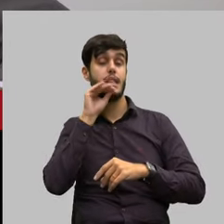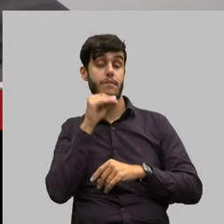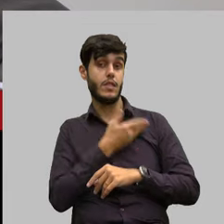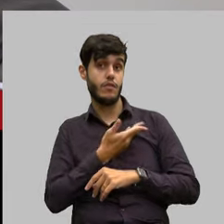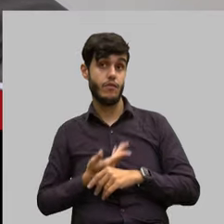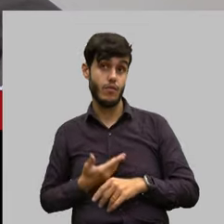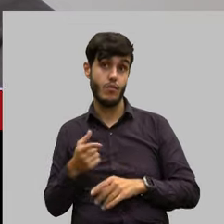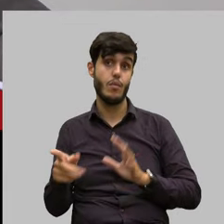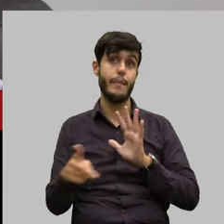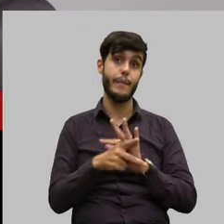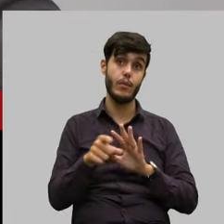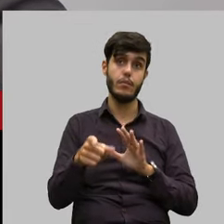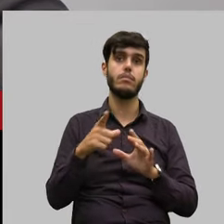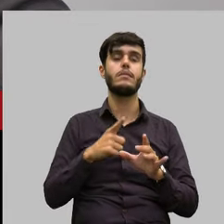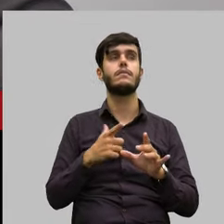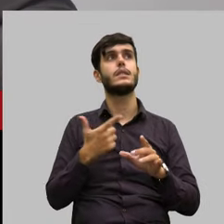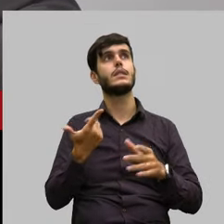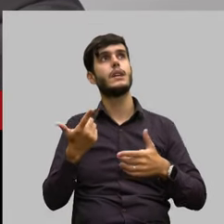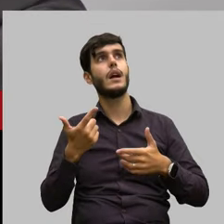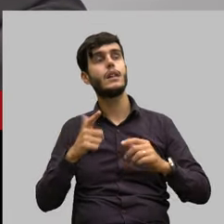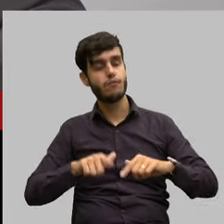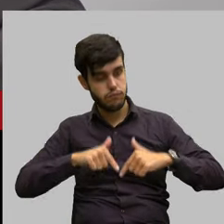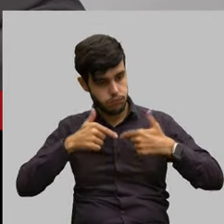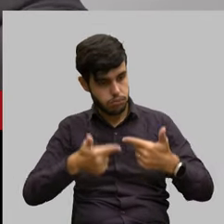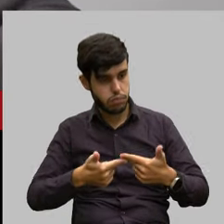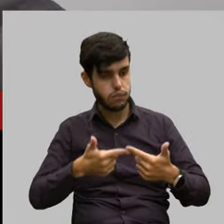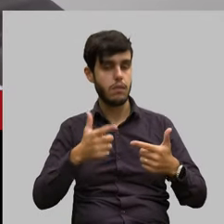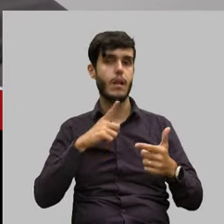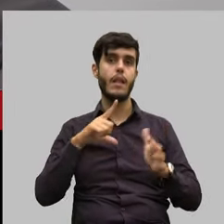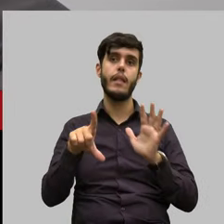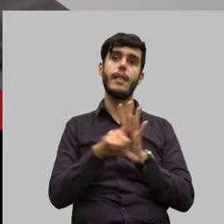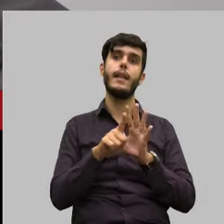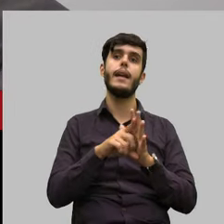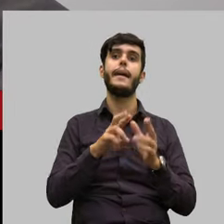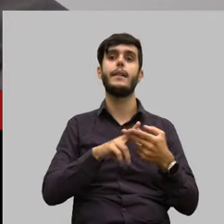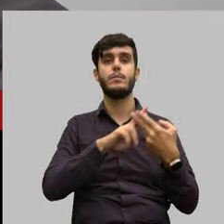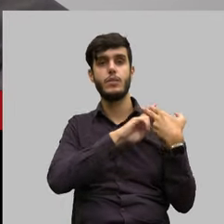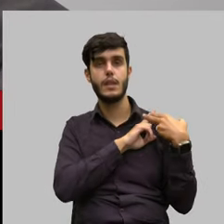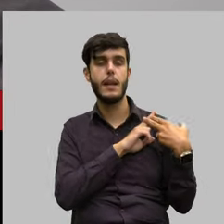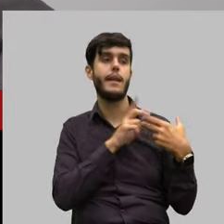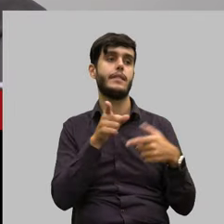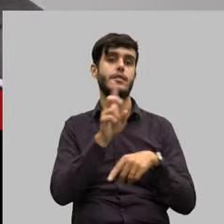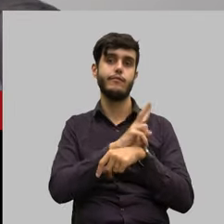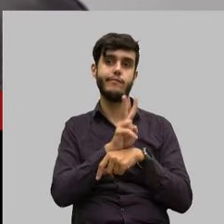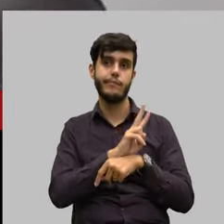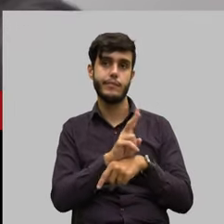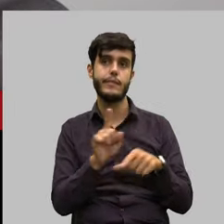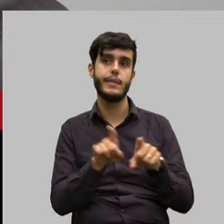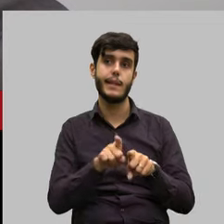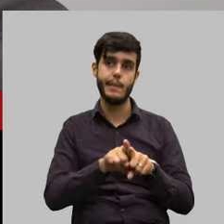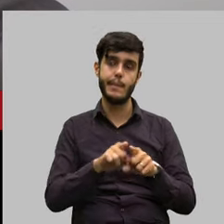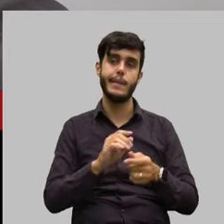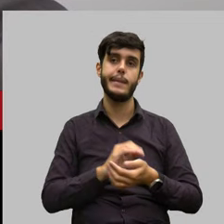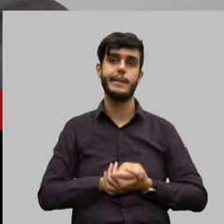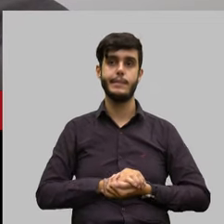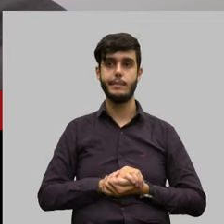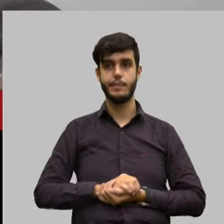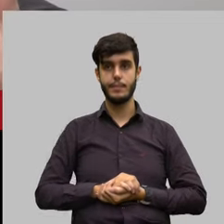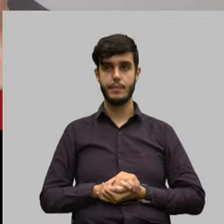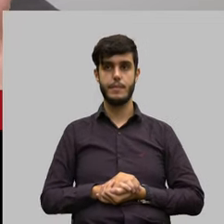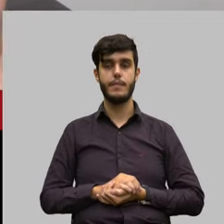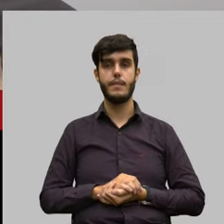um apelo aí invoca a lei de respons fiscal e regime recuperação fiscal quando a gente contrapõe os argumentos